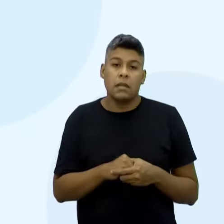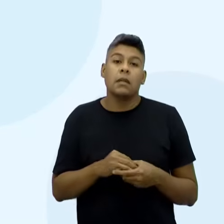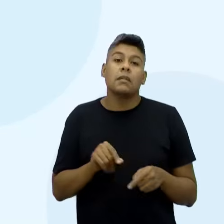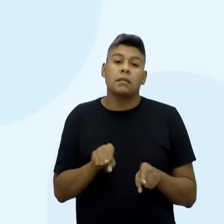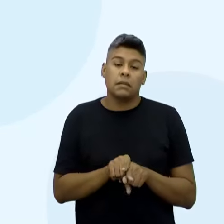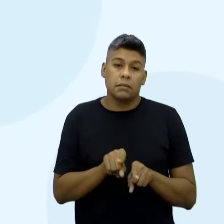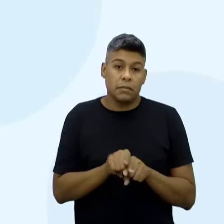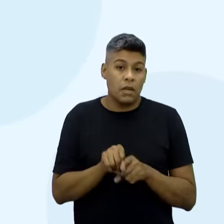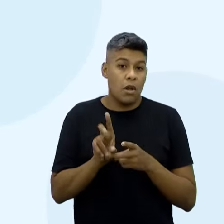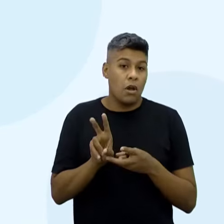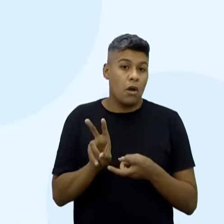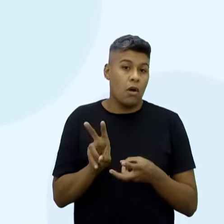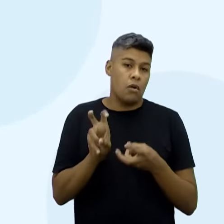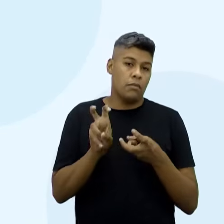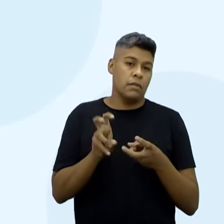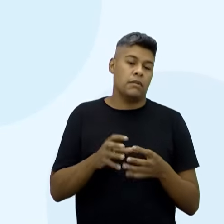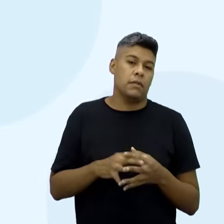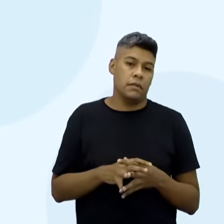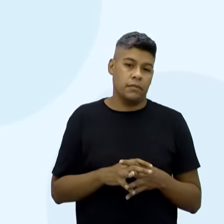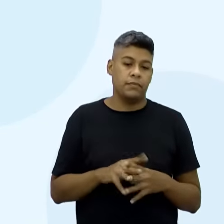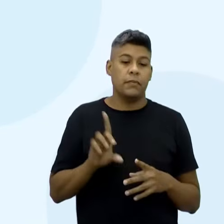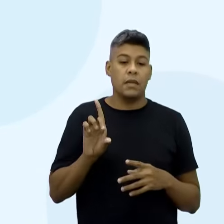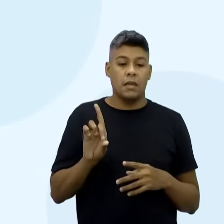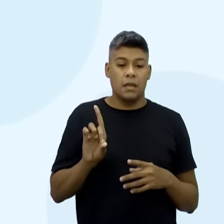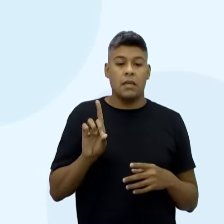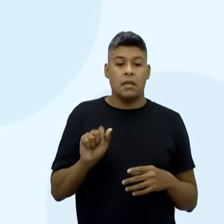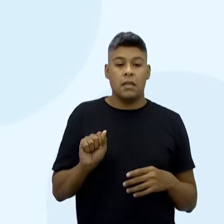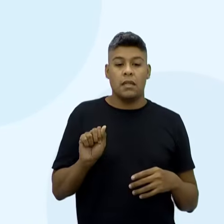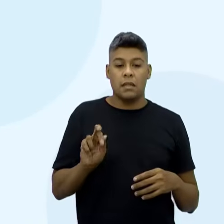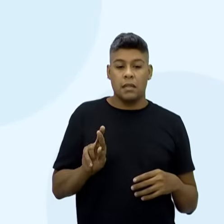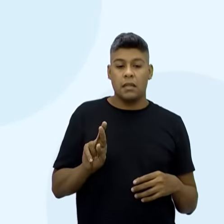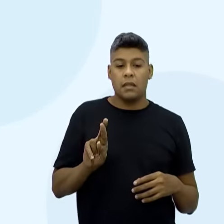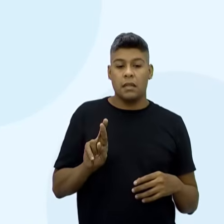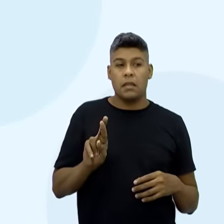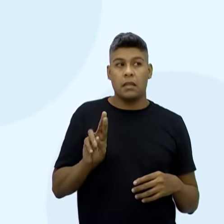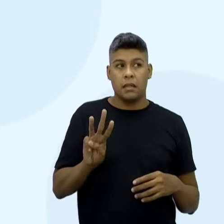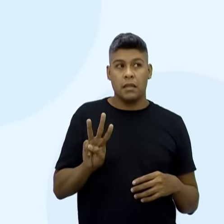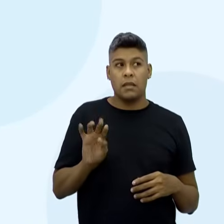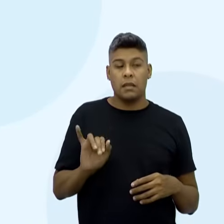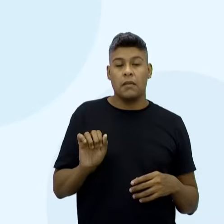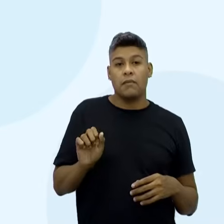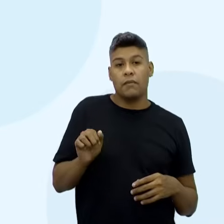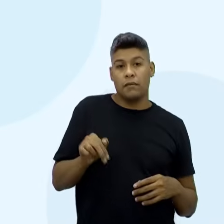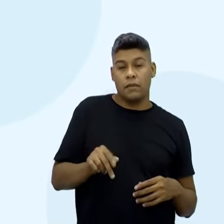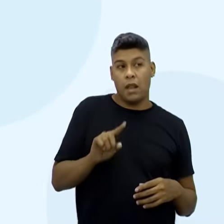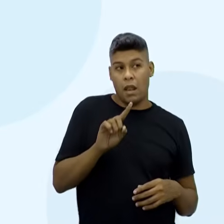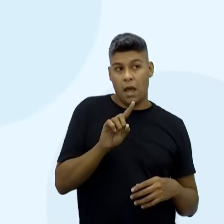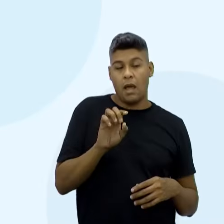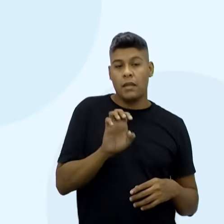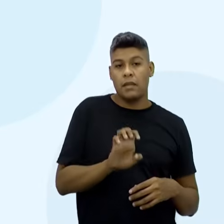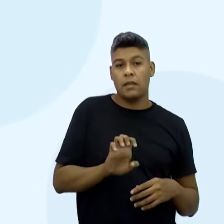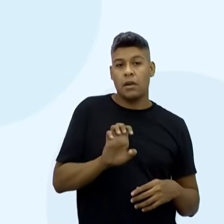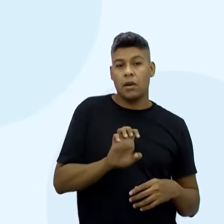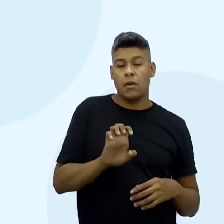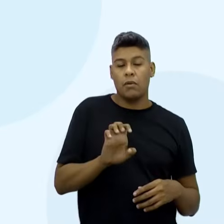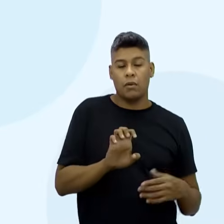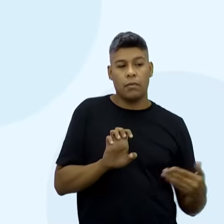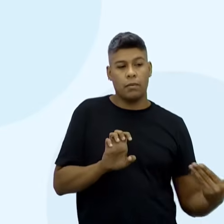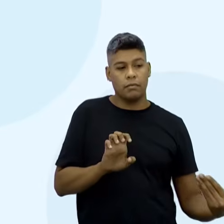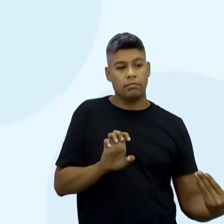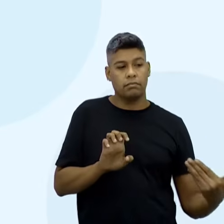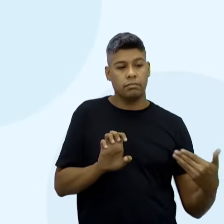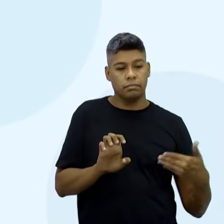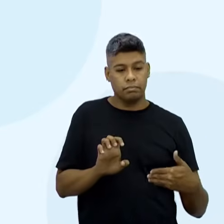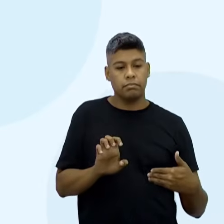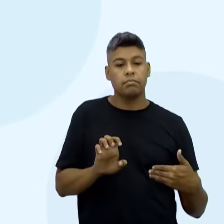suas observações. Darwin, então, saiu, né, lá da Europa e veio, né,